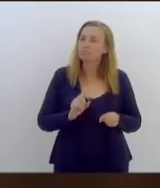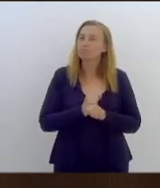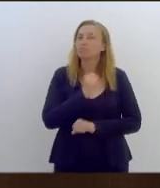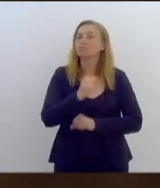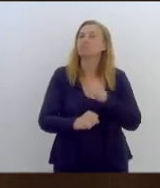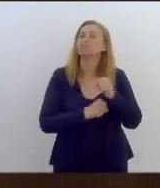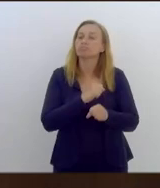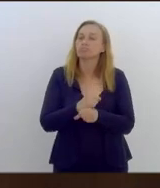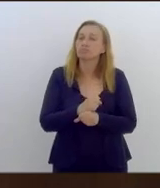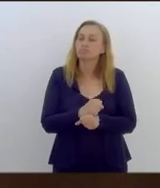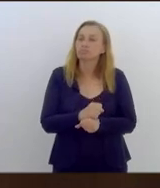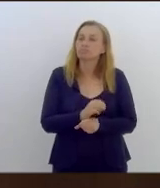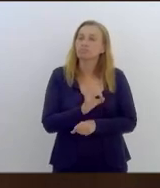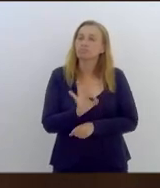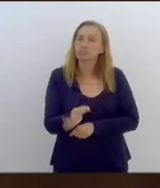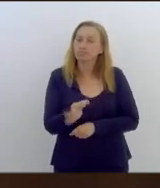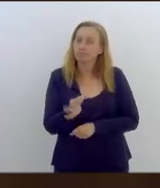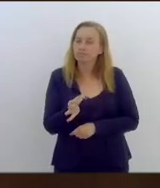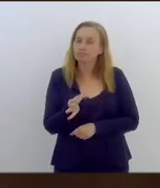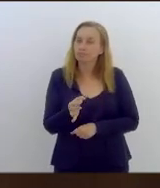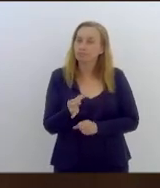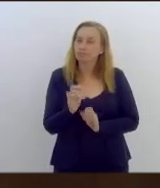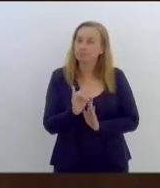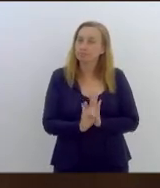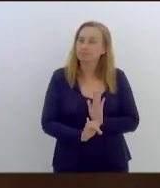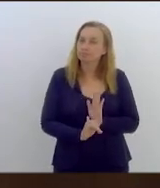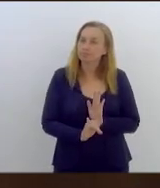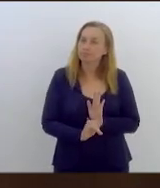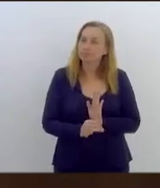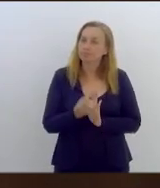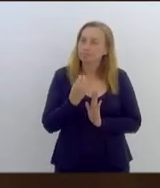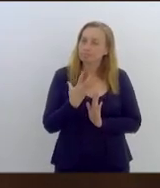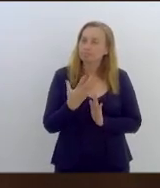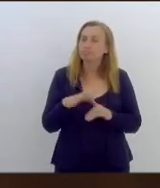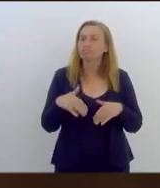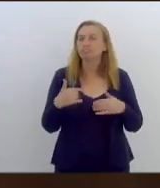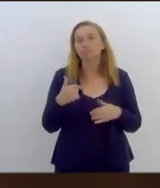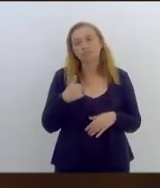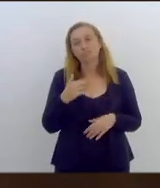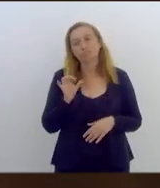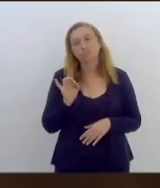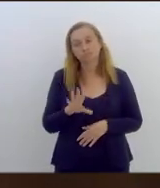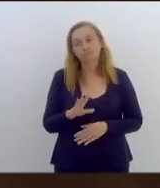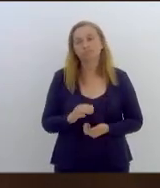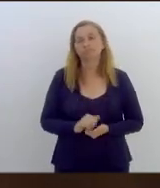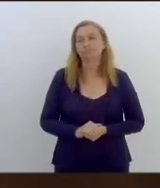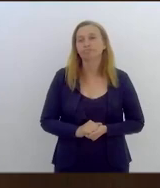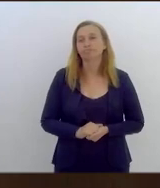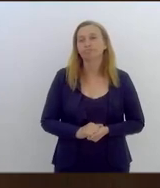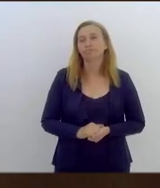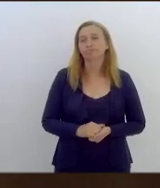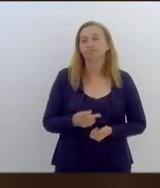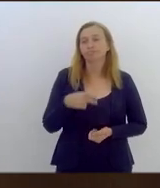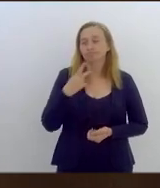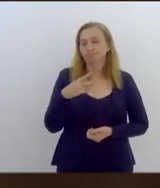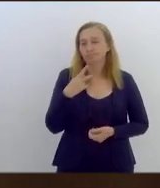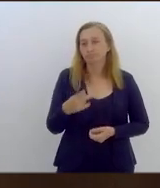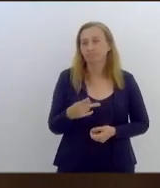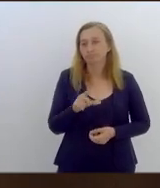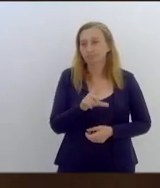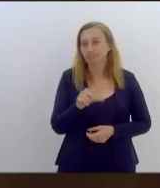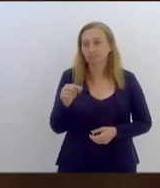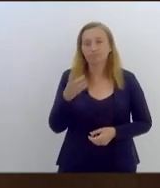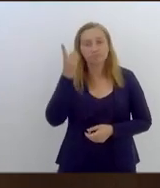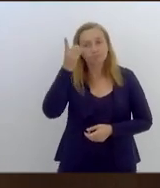que vem e, evidentemente, com redação compatível. E eu só quis aqui referendar a decisão do